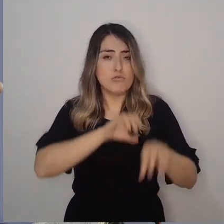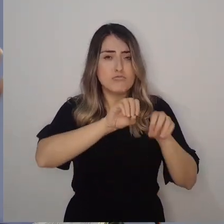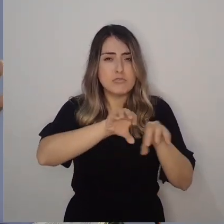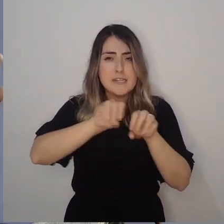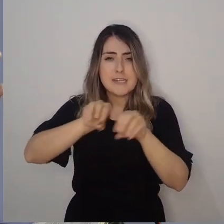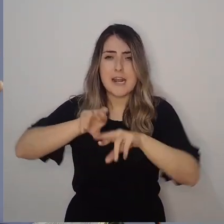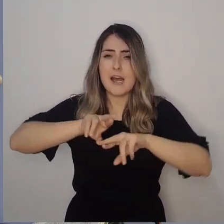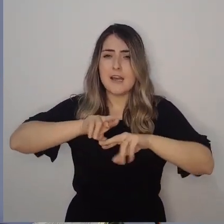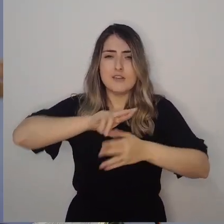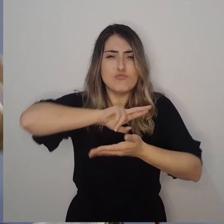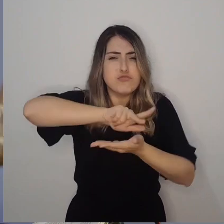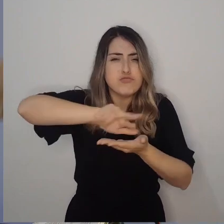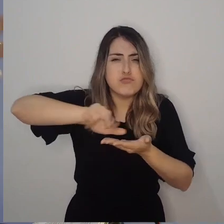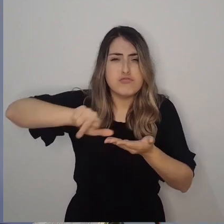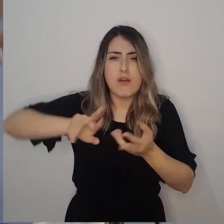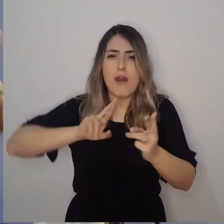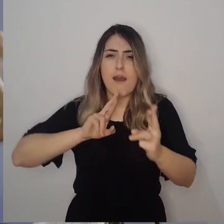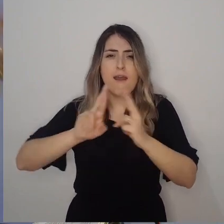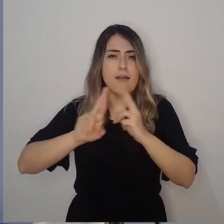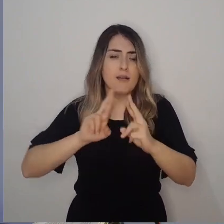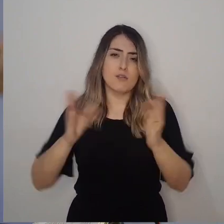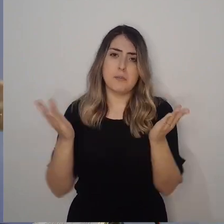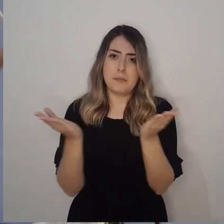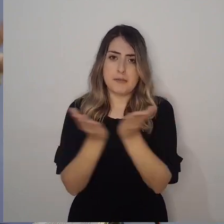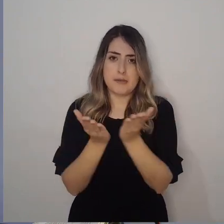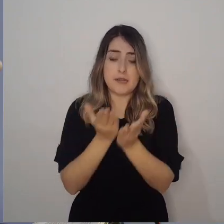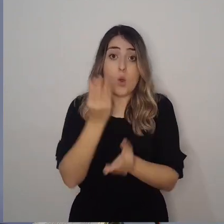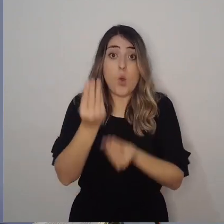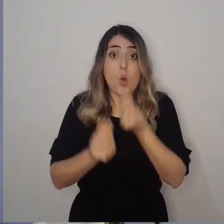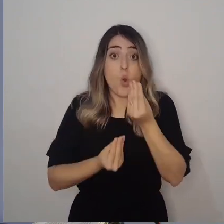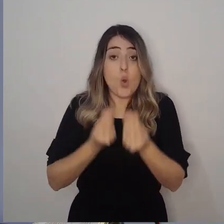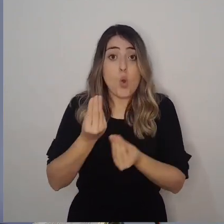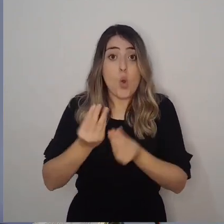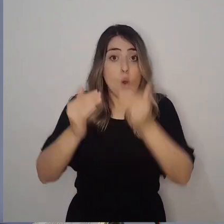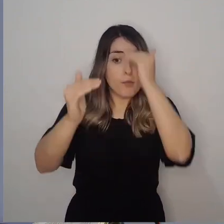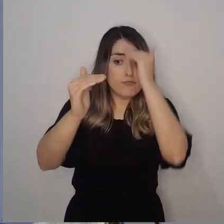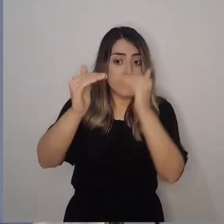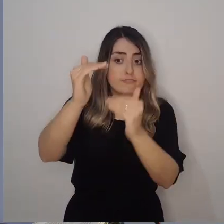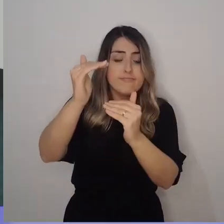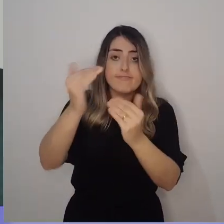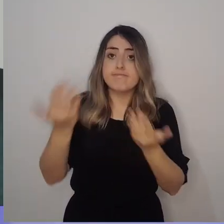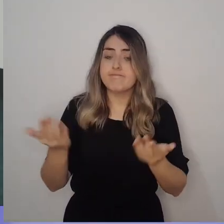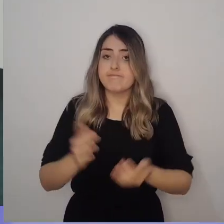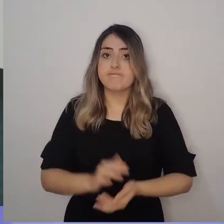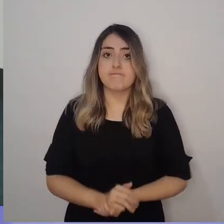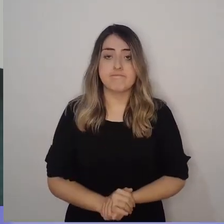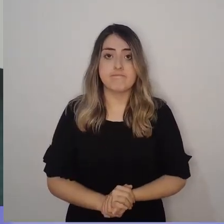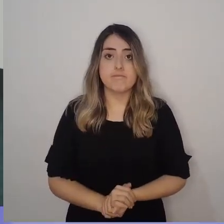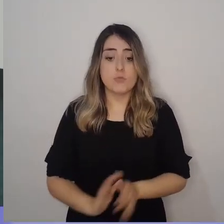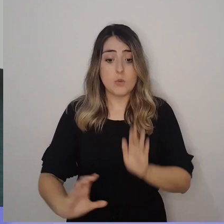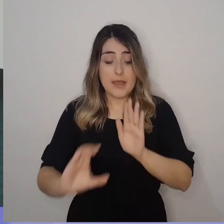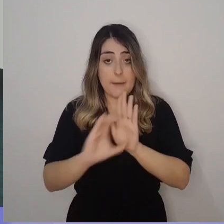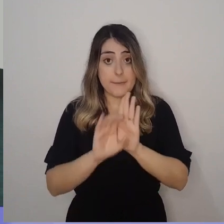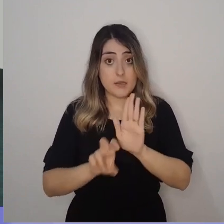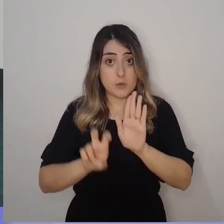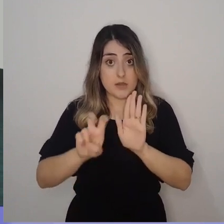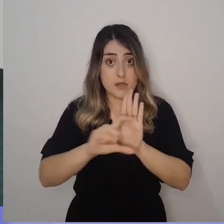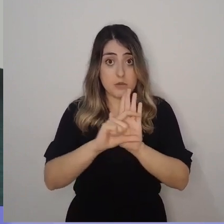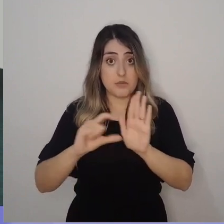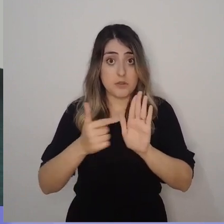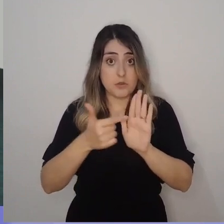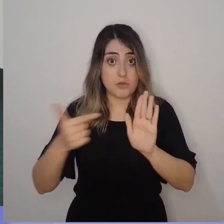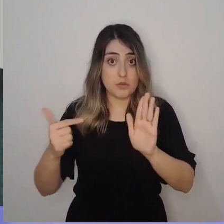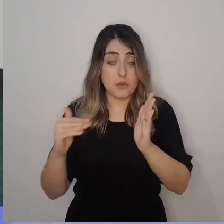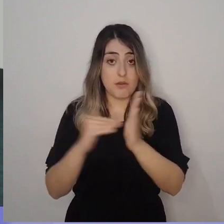relacionamentos cristãos como é que funciona a submissão de uns aos outros. No capítulo 5,